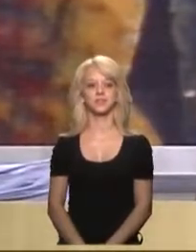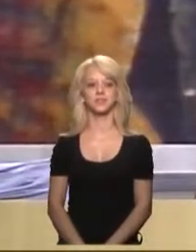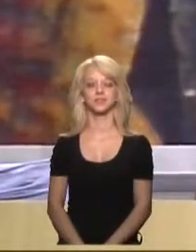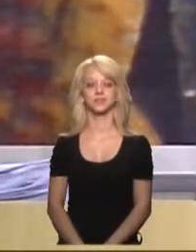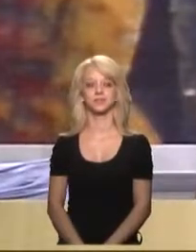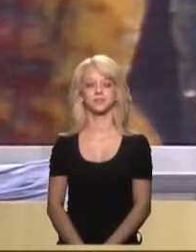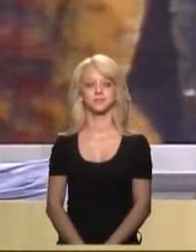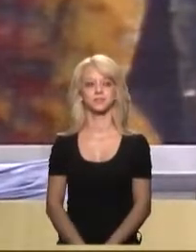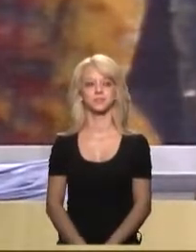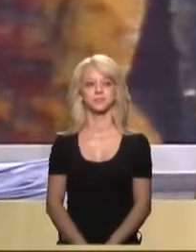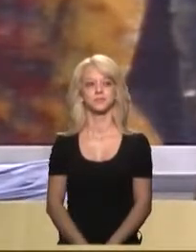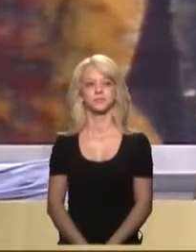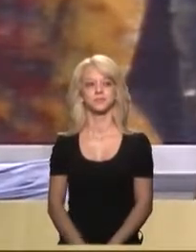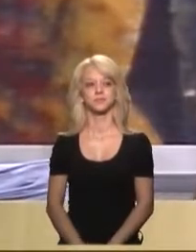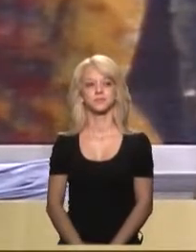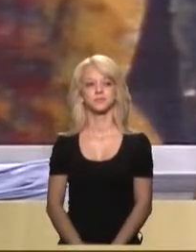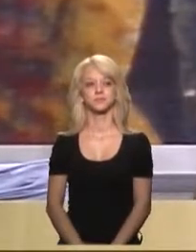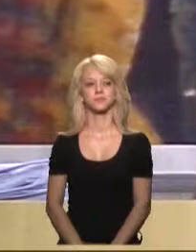Solicito